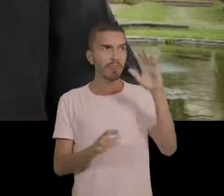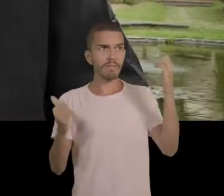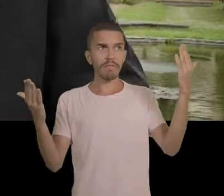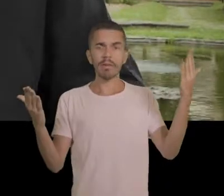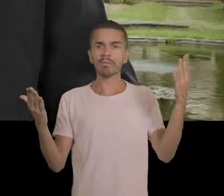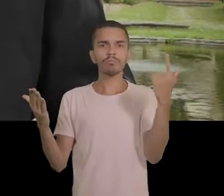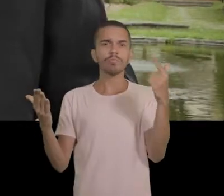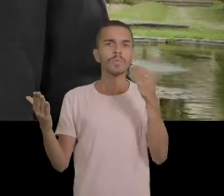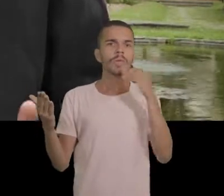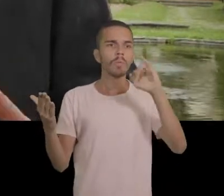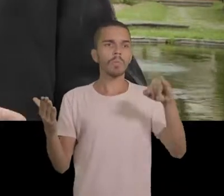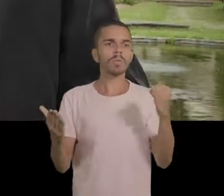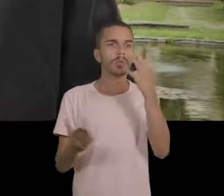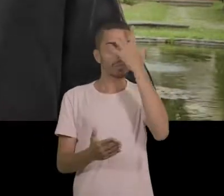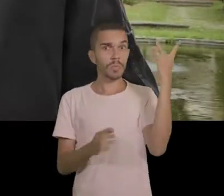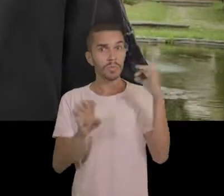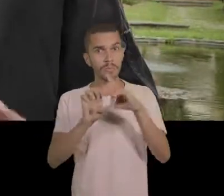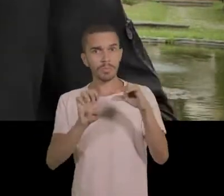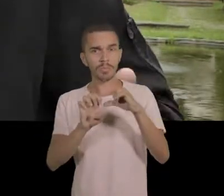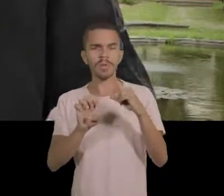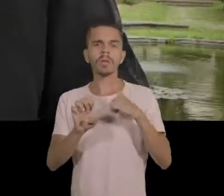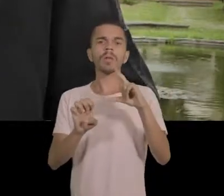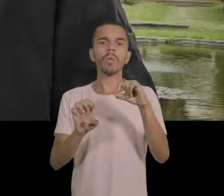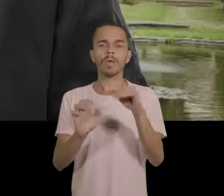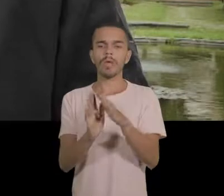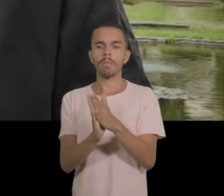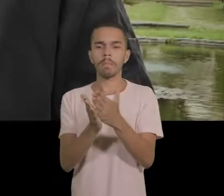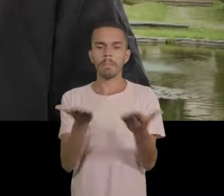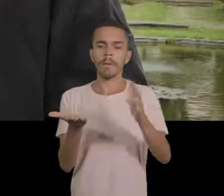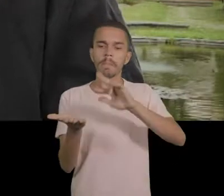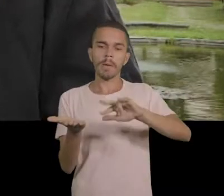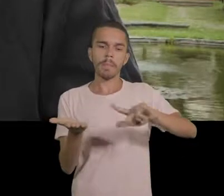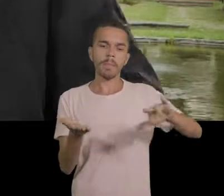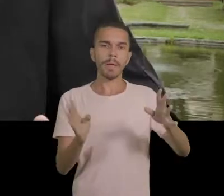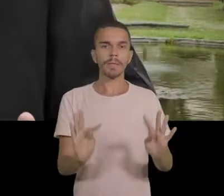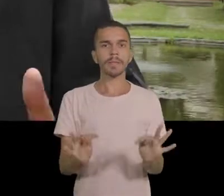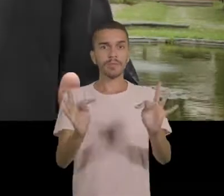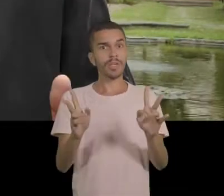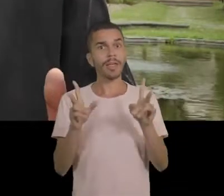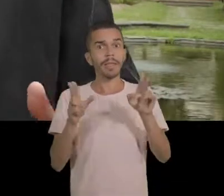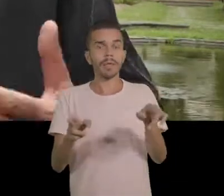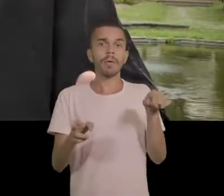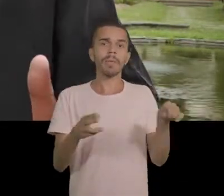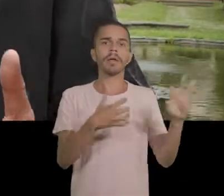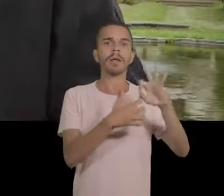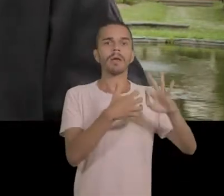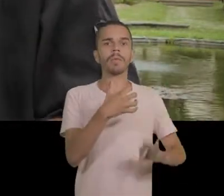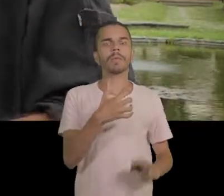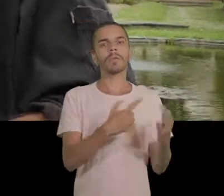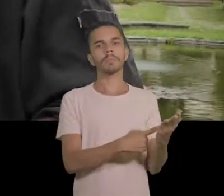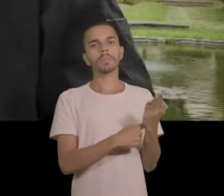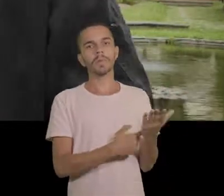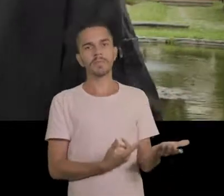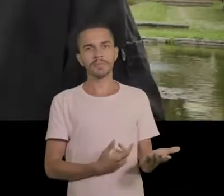tantas oportunidades de um empreendedor ter essa gama que, de tecnologia que a Universidade Federal